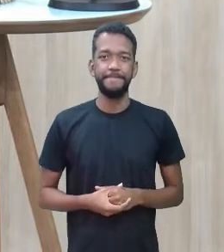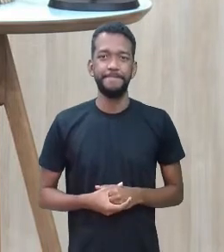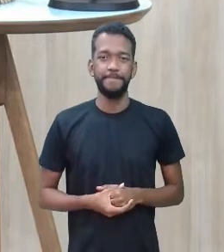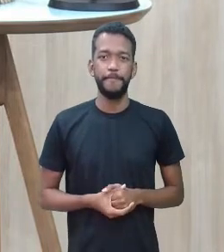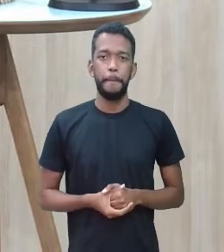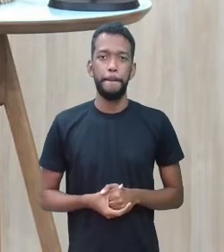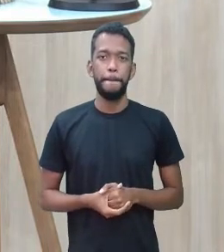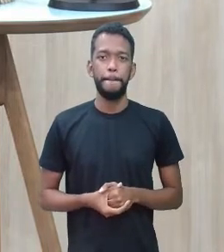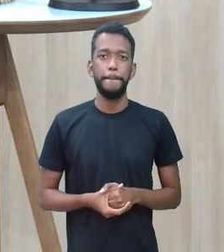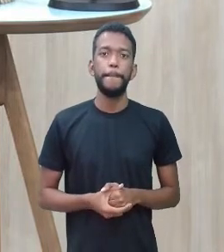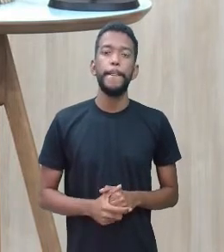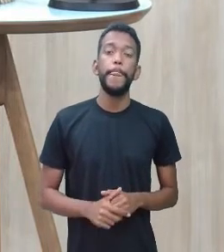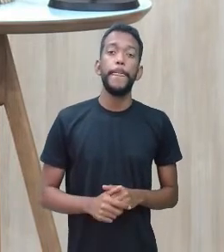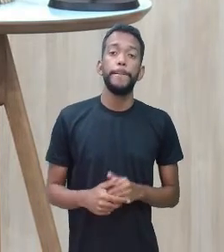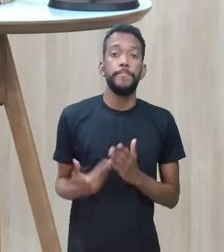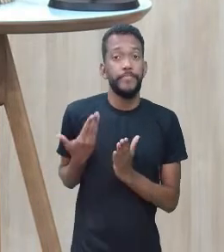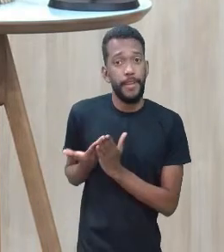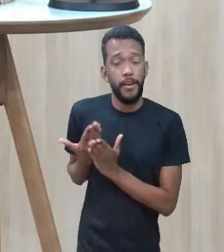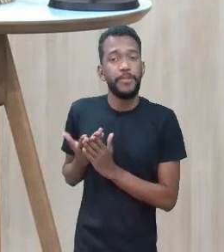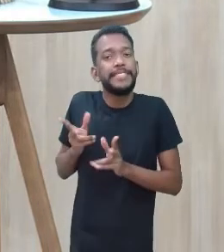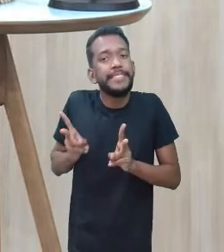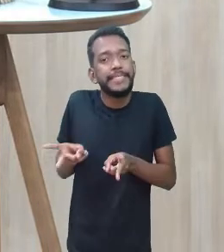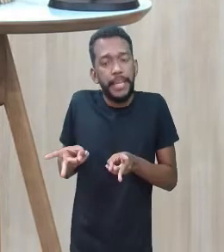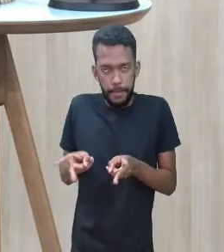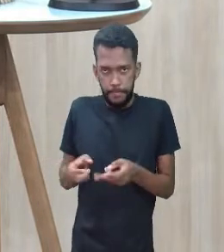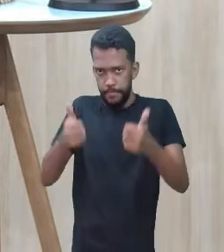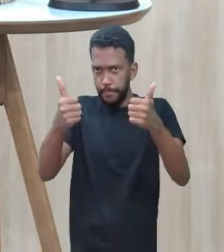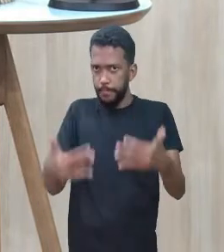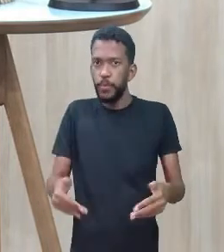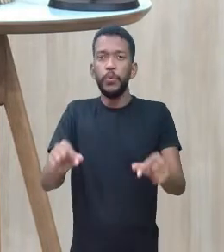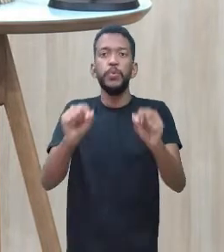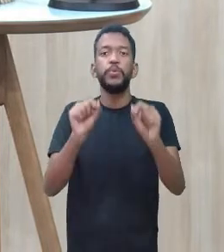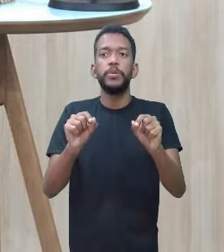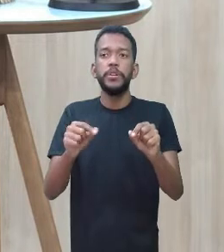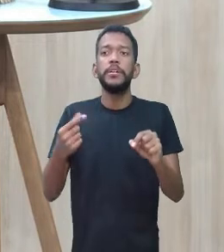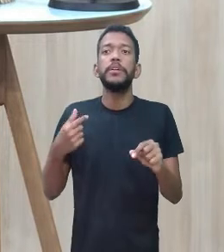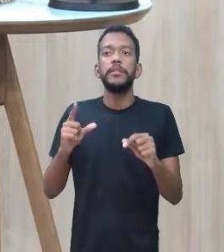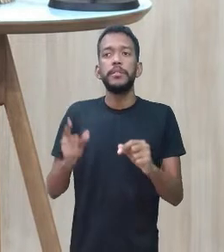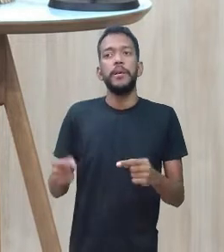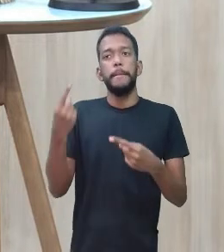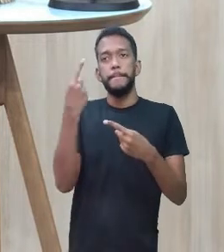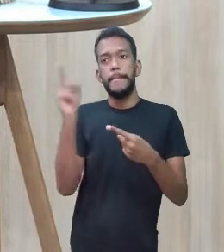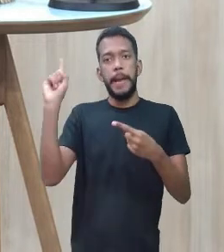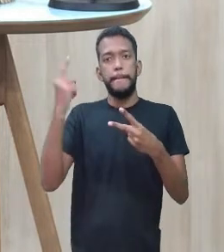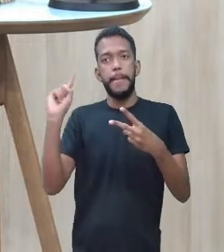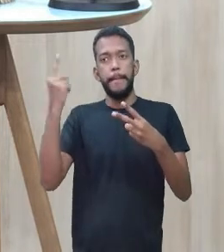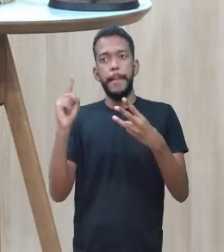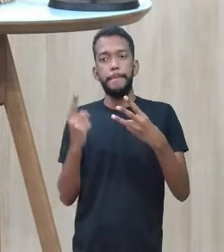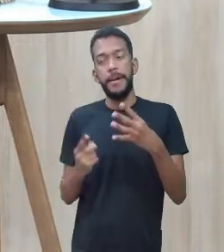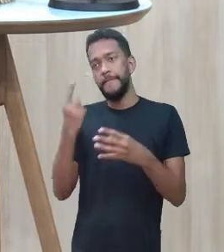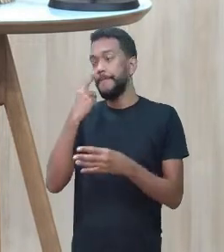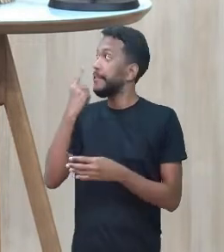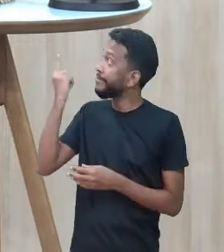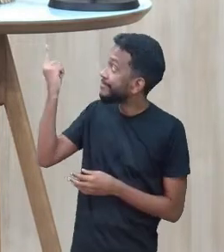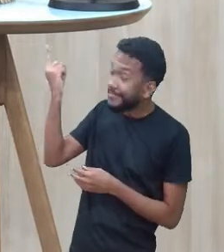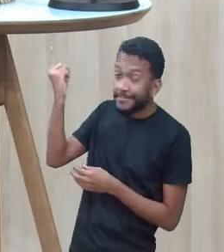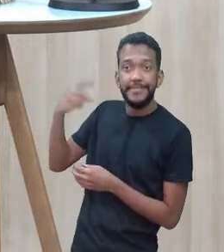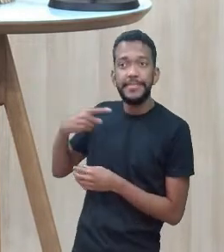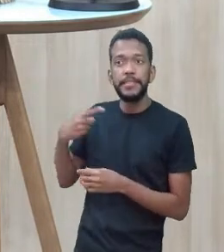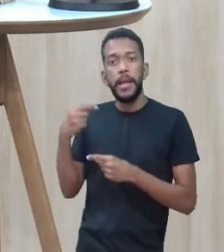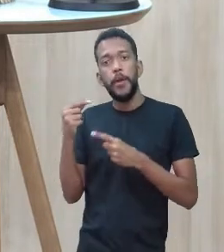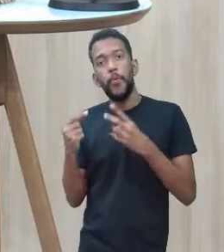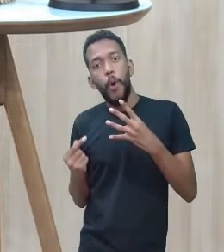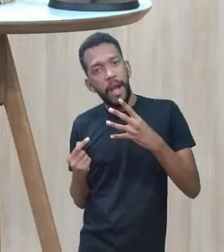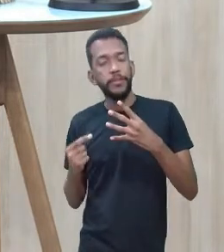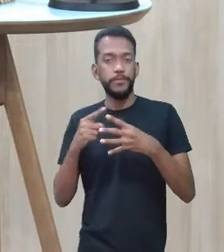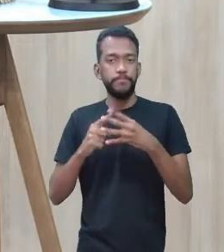aula sempre parte de um conjunto de questões, que eu estou chamando de checkpoint. Então, hoje eu trouxe para vocês 4